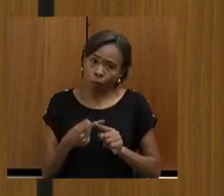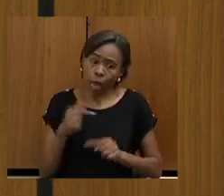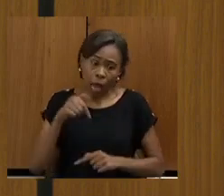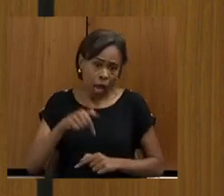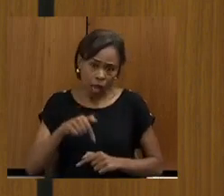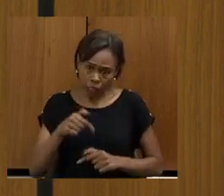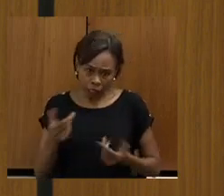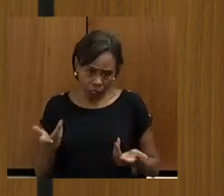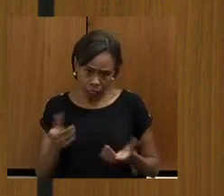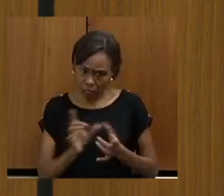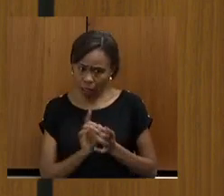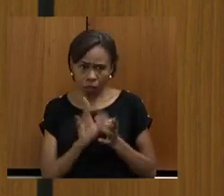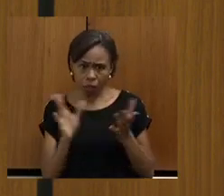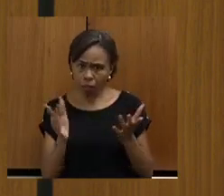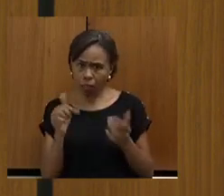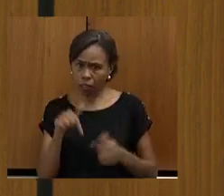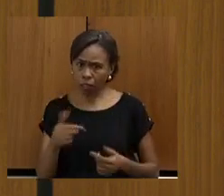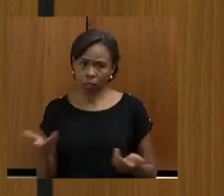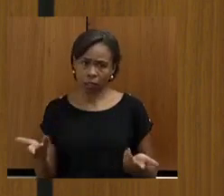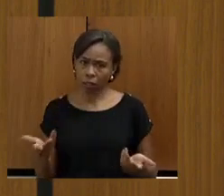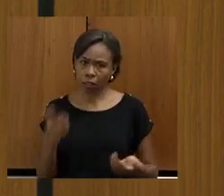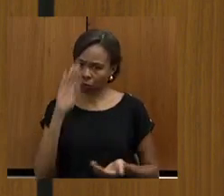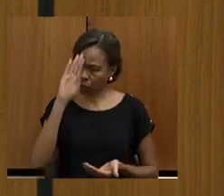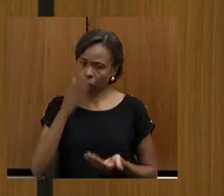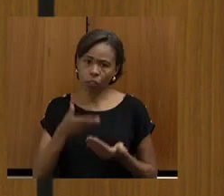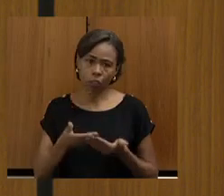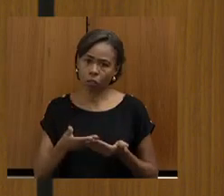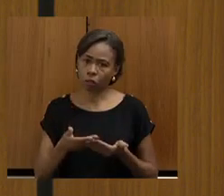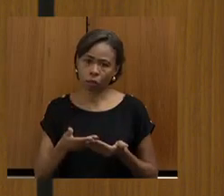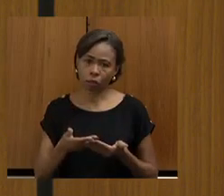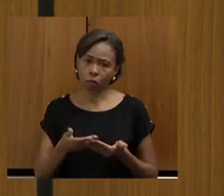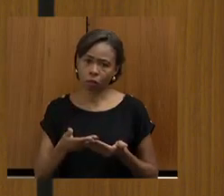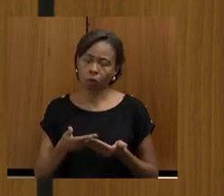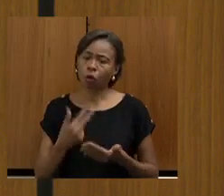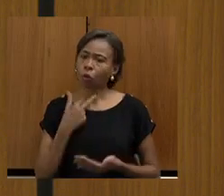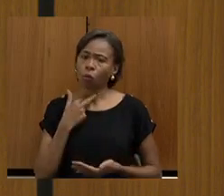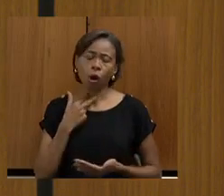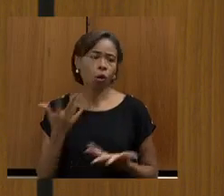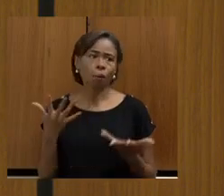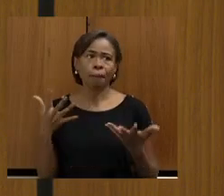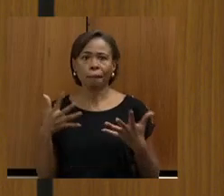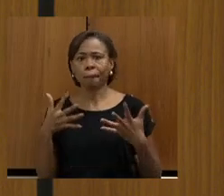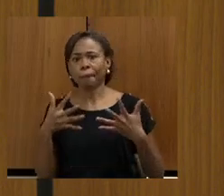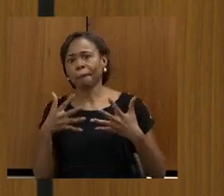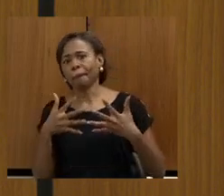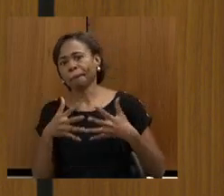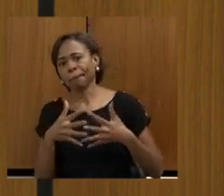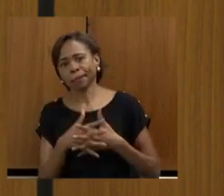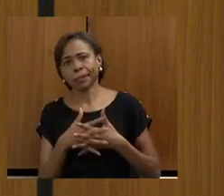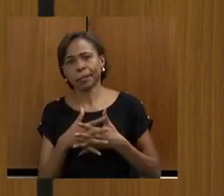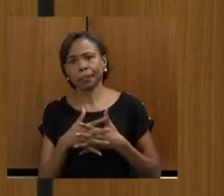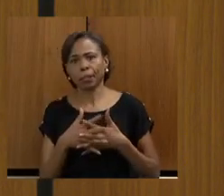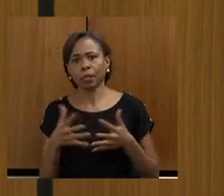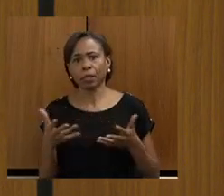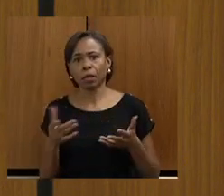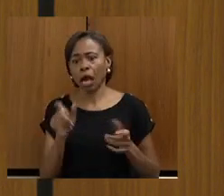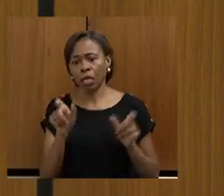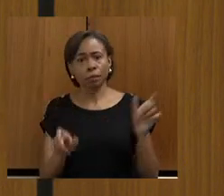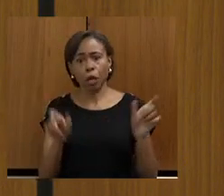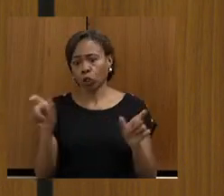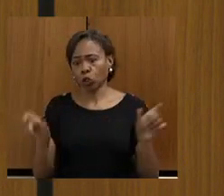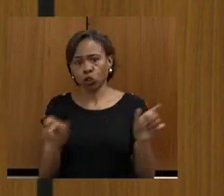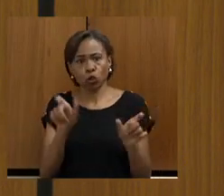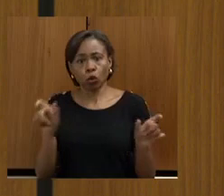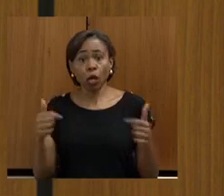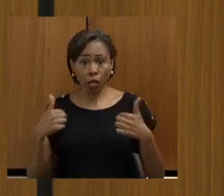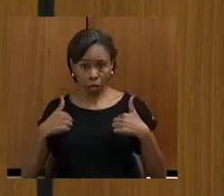conduzidas dessa forma. não vamos confundir aqui as pessoas. Eu